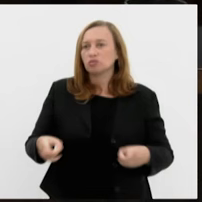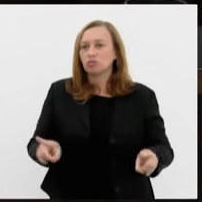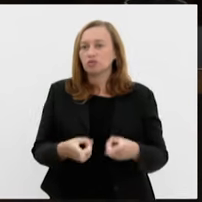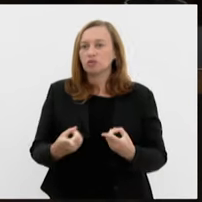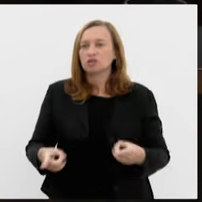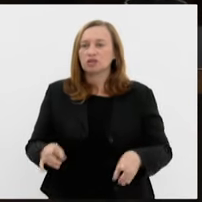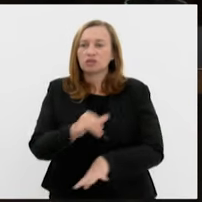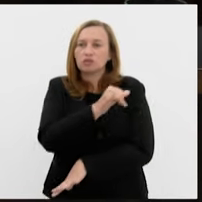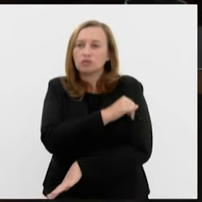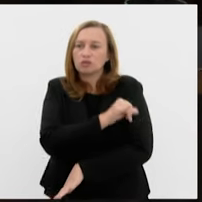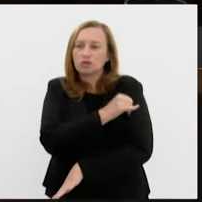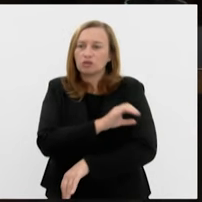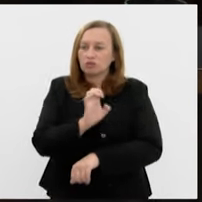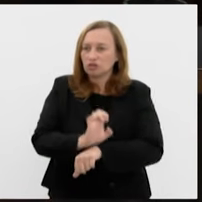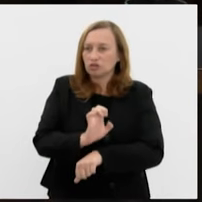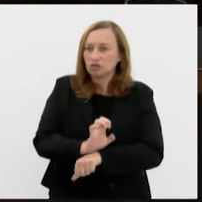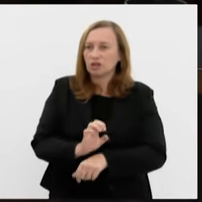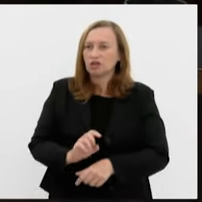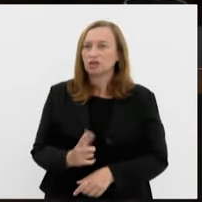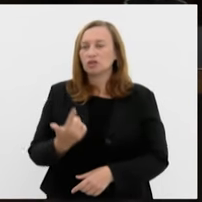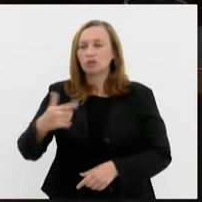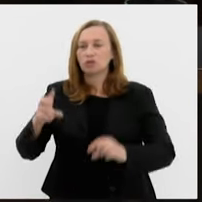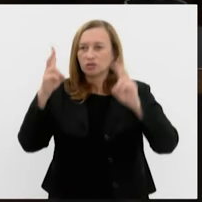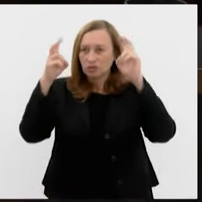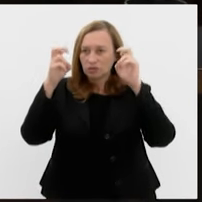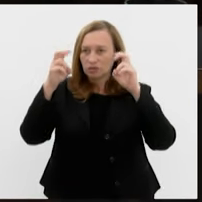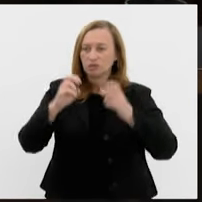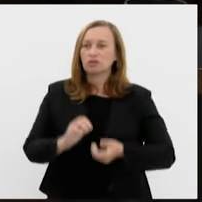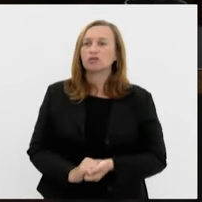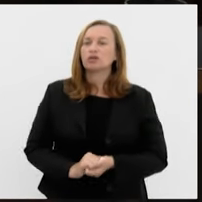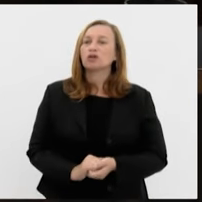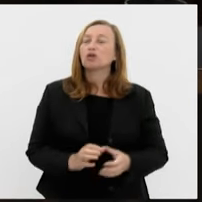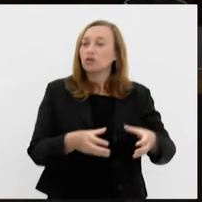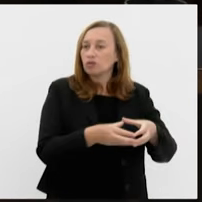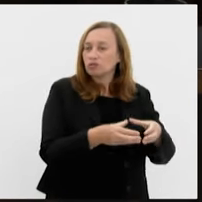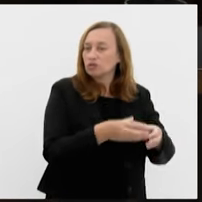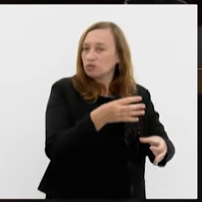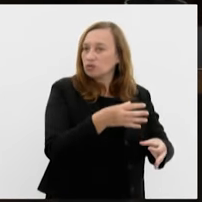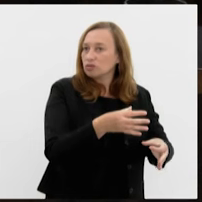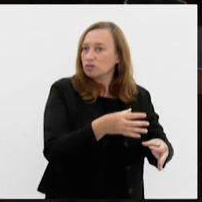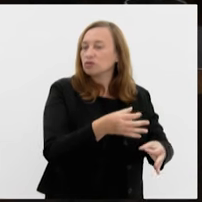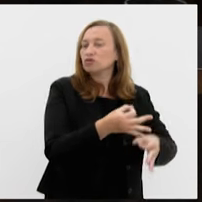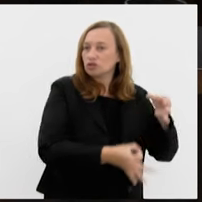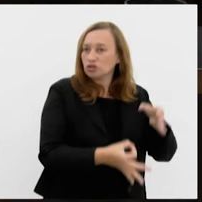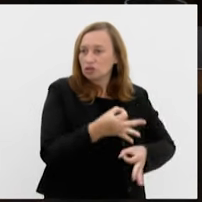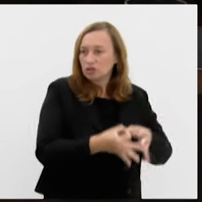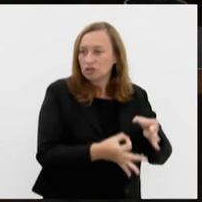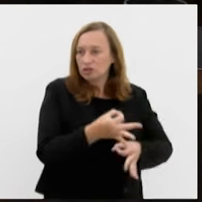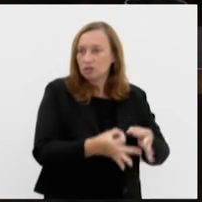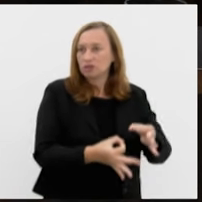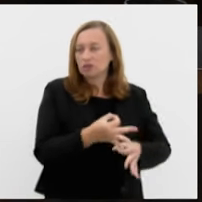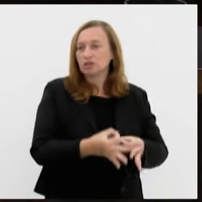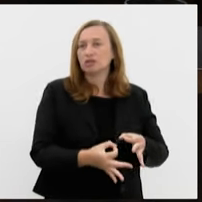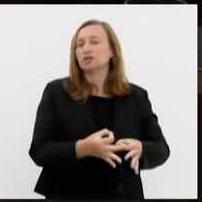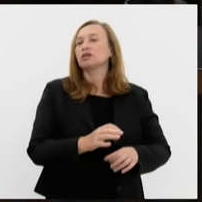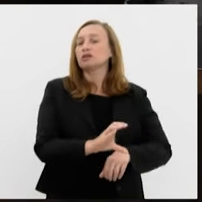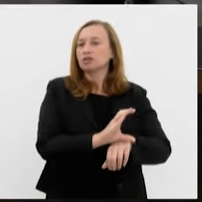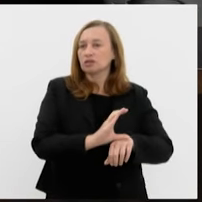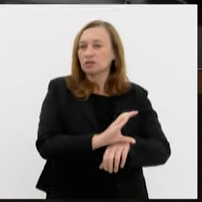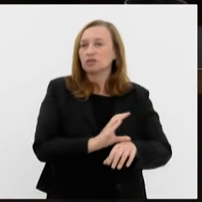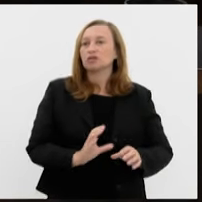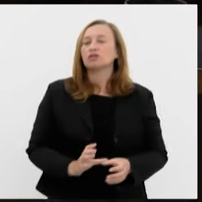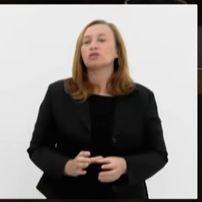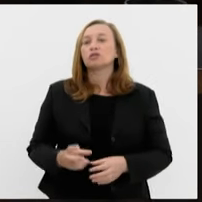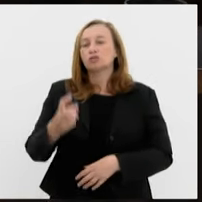no estado do Rio de Janeiro e da outras providências parecer das comissões de constituição e justiça pela constitucionalidade